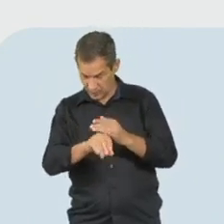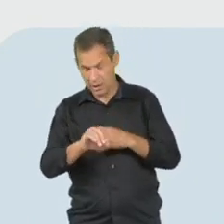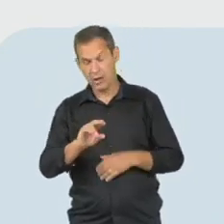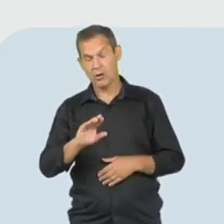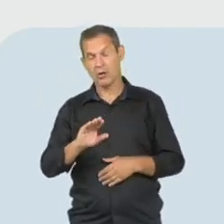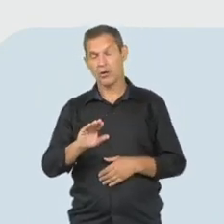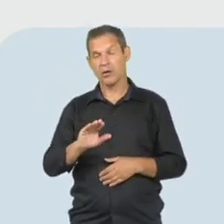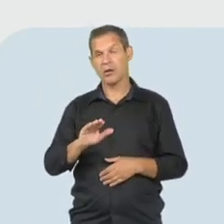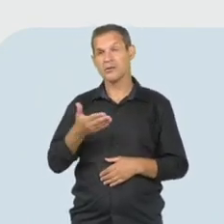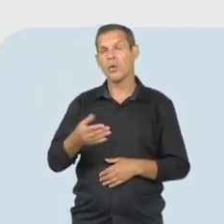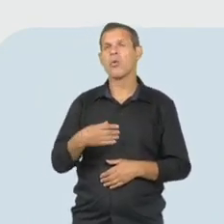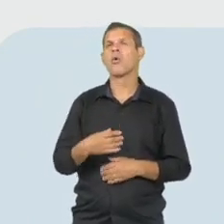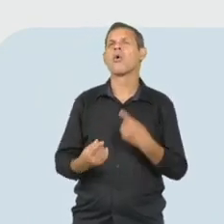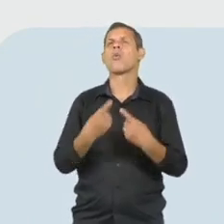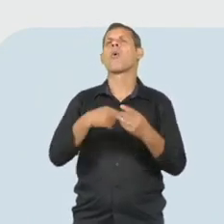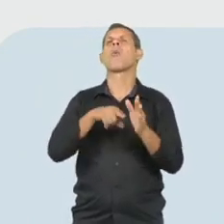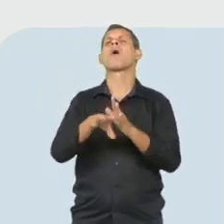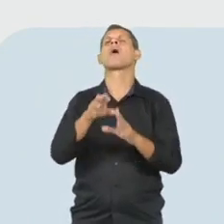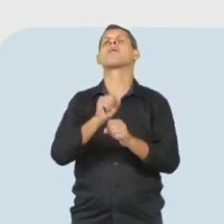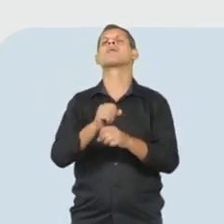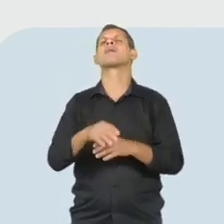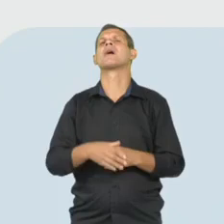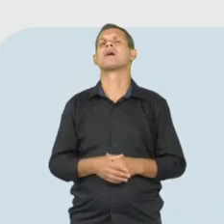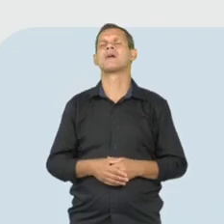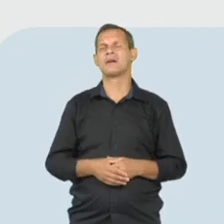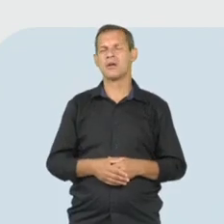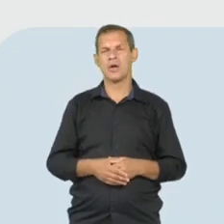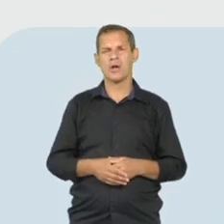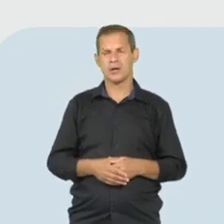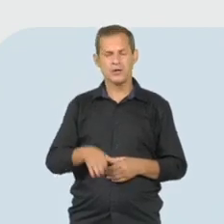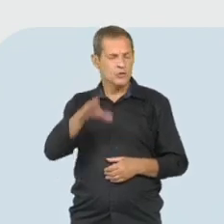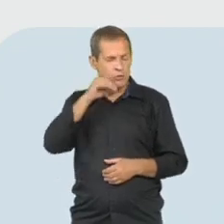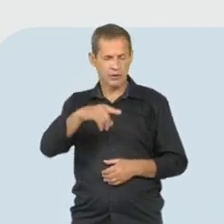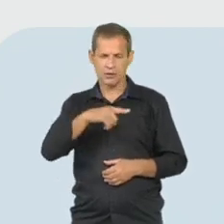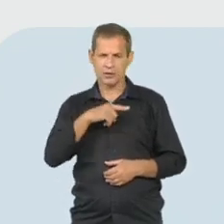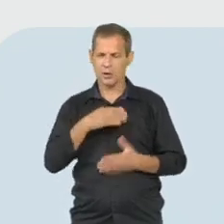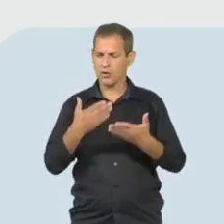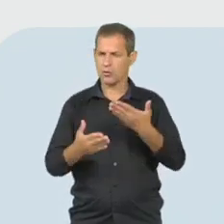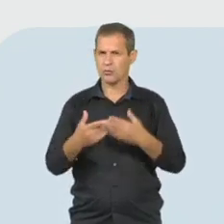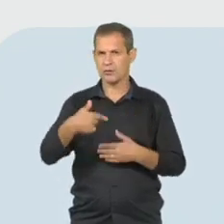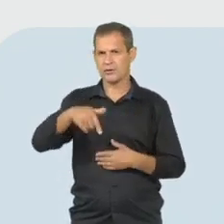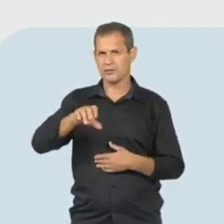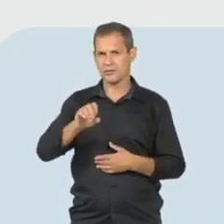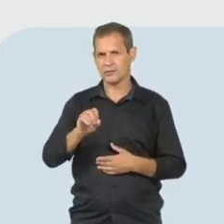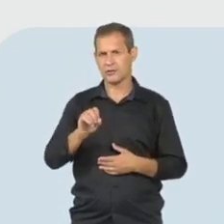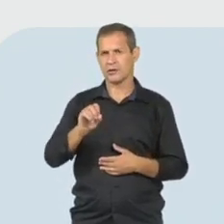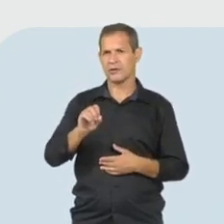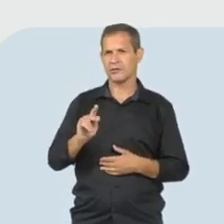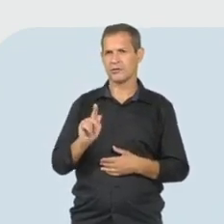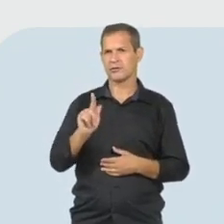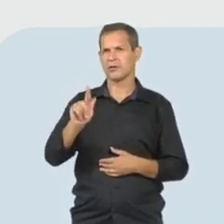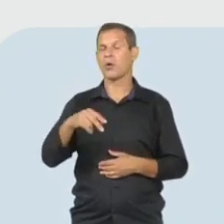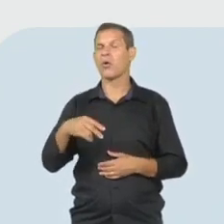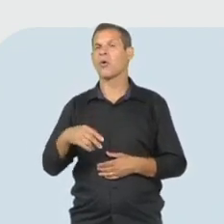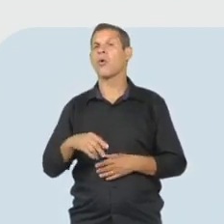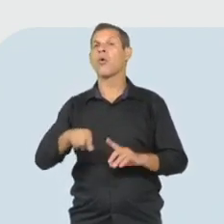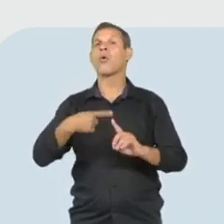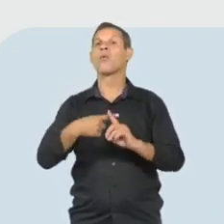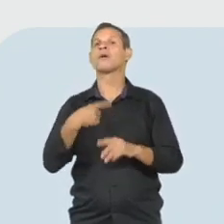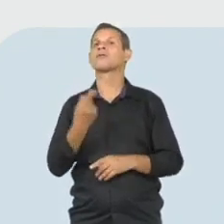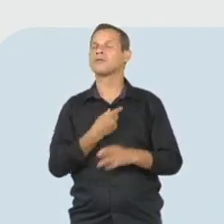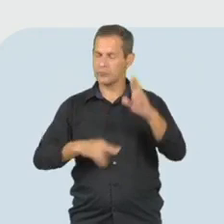então, qual é a chance dele pesar 70 quilos ou mais? É isso que a gente vai